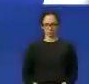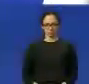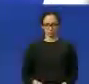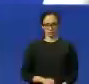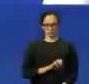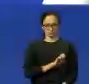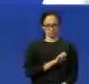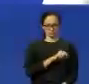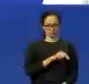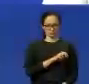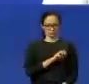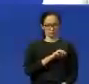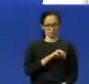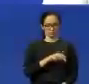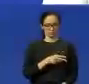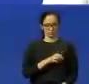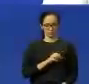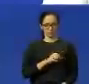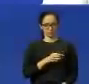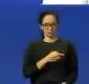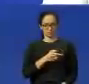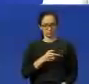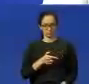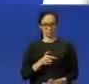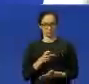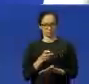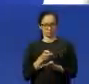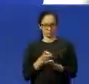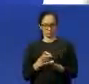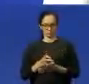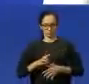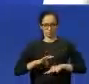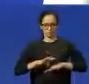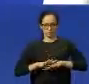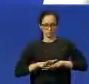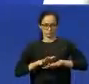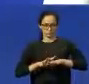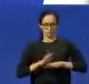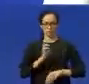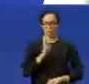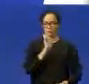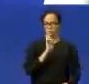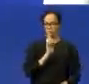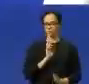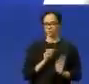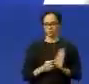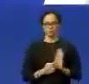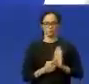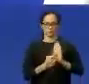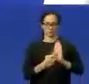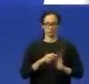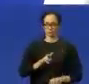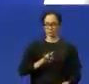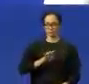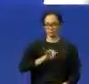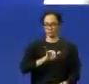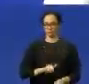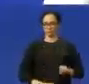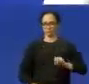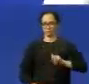Enem 2017, segundo dia, e agora a correção das questões de matemática, resolução